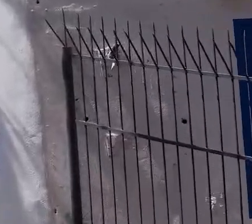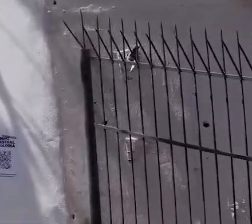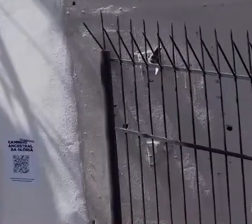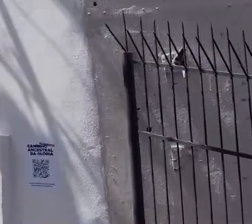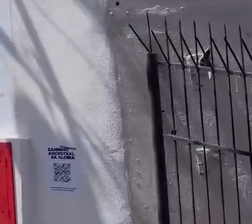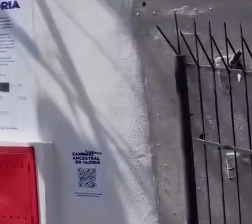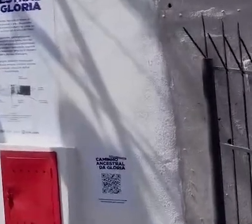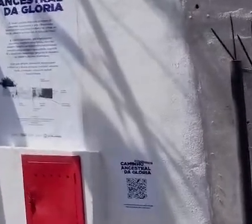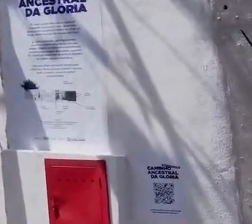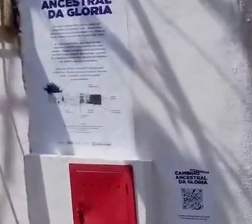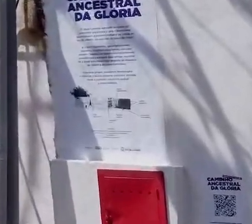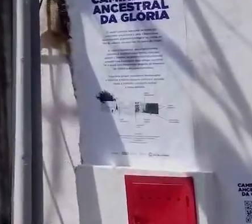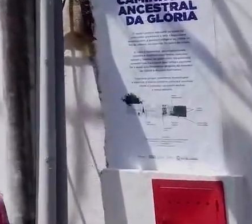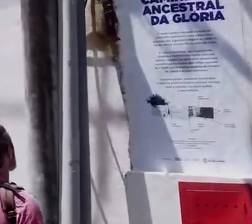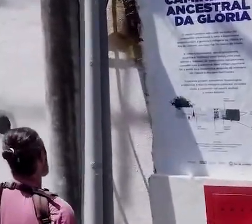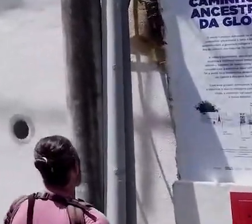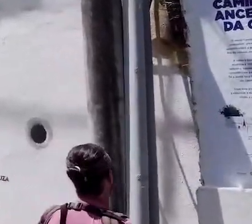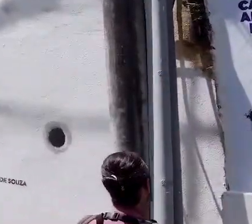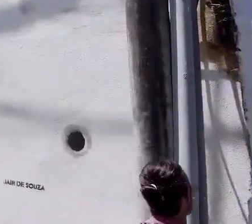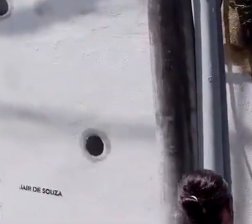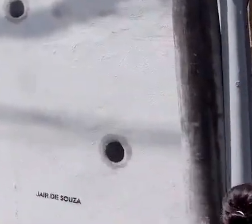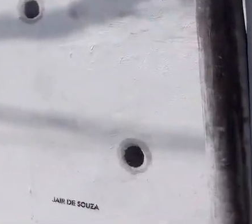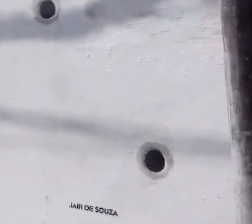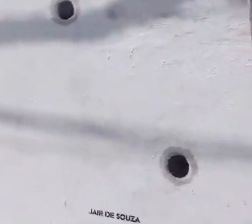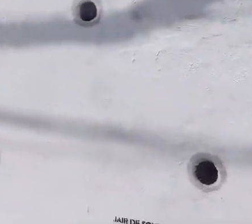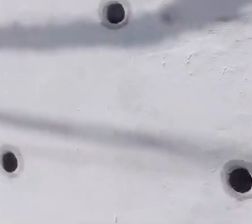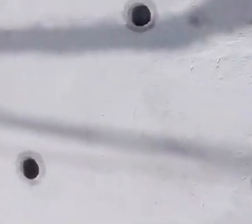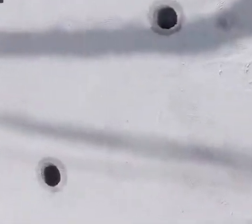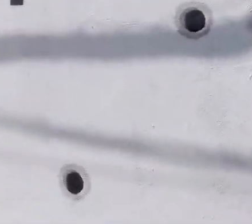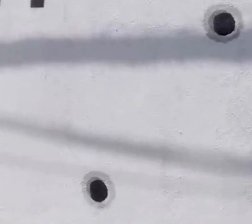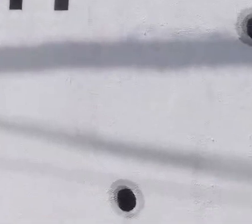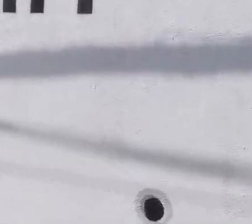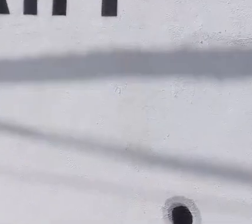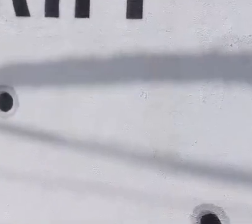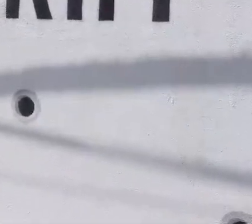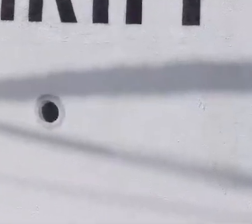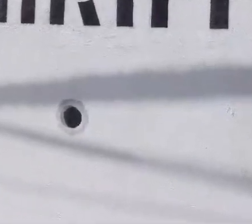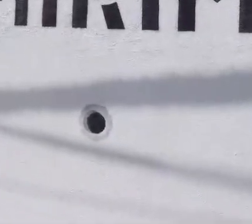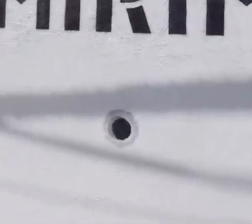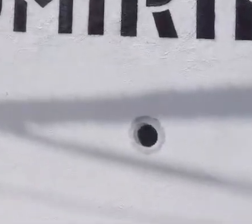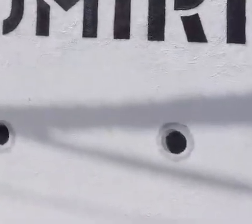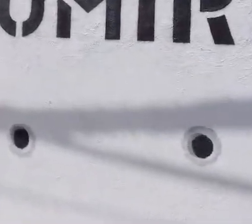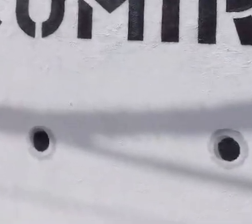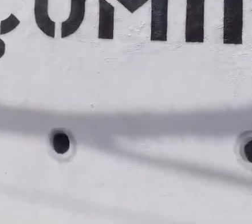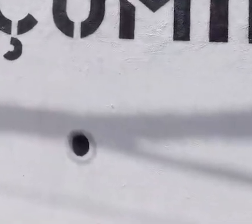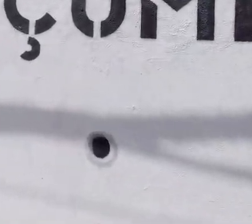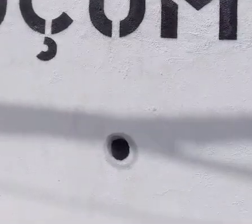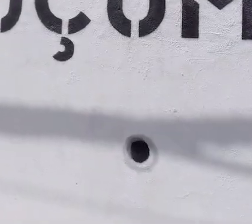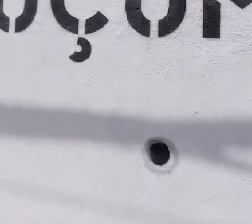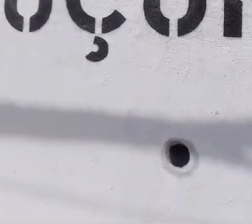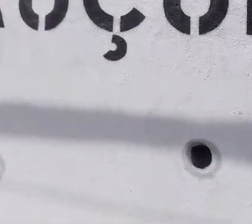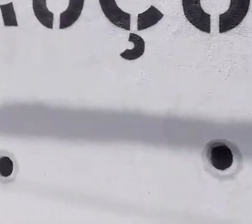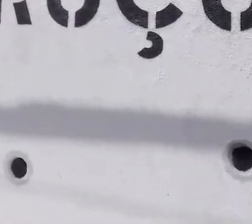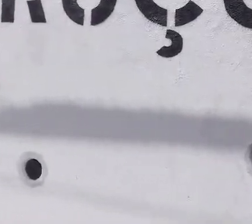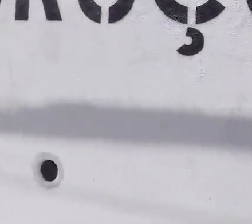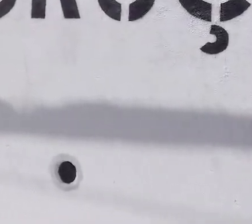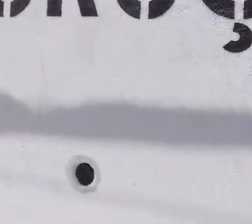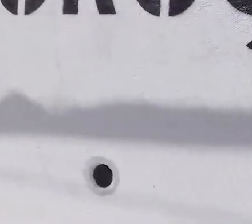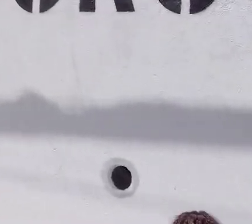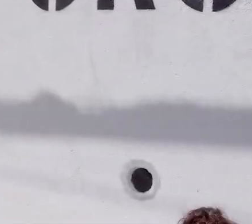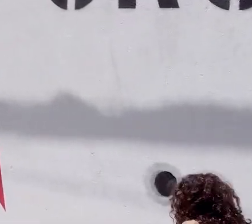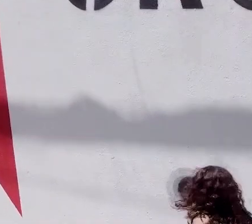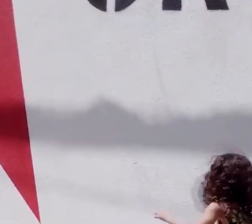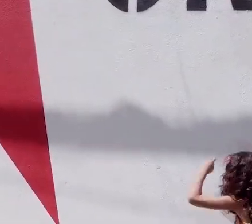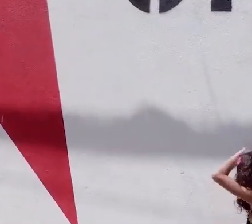de Jair de Souza. Marcas de tiros pintadas na cor preta e uma seta vermelha apontada para cima. Em meio às marcas, em letras